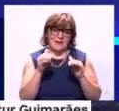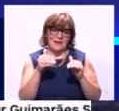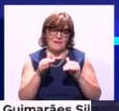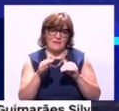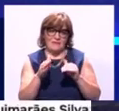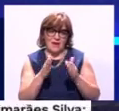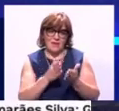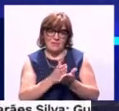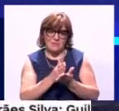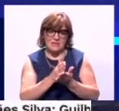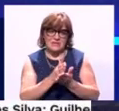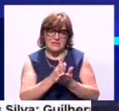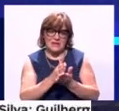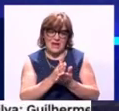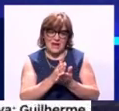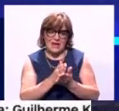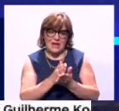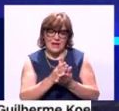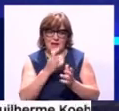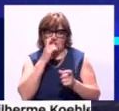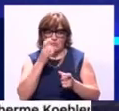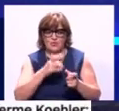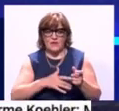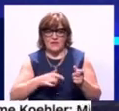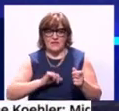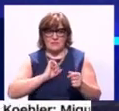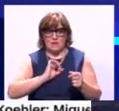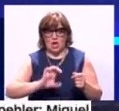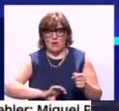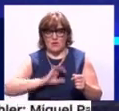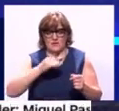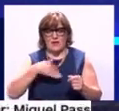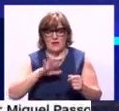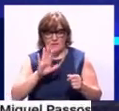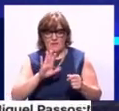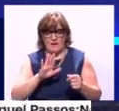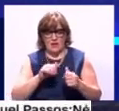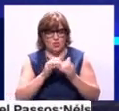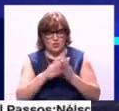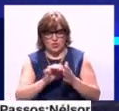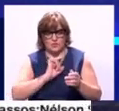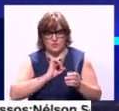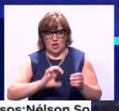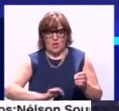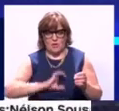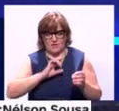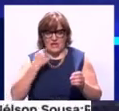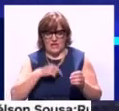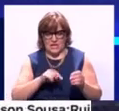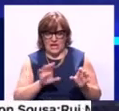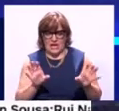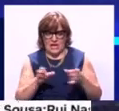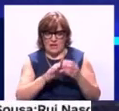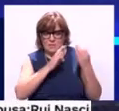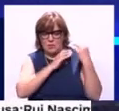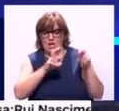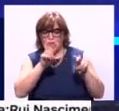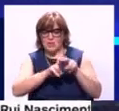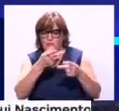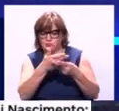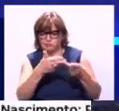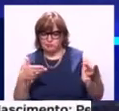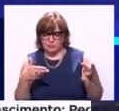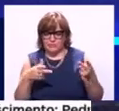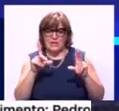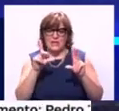vai passar, temos pessoal na direção, que eu quero da minha confiança, que vai passar, todos são da minha confiança, tem uma equipa competente,